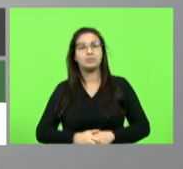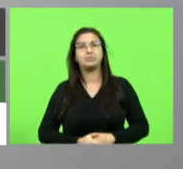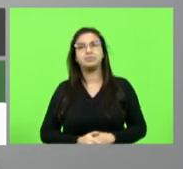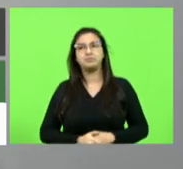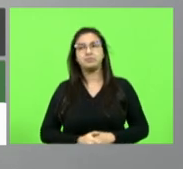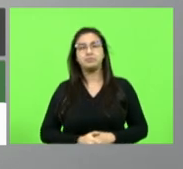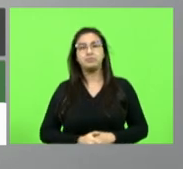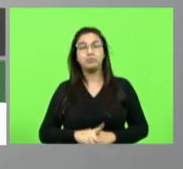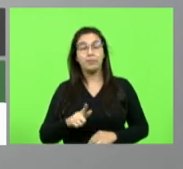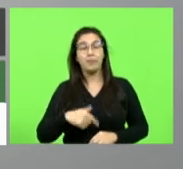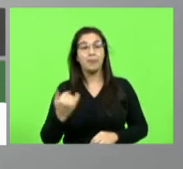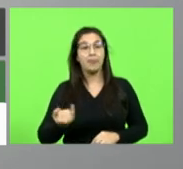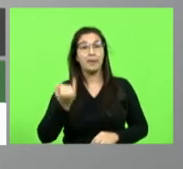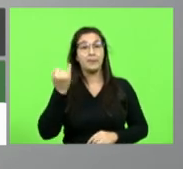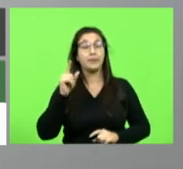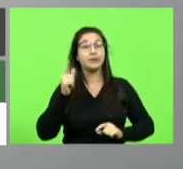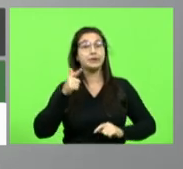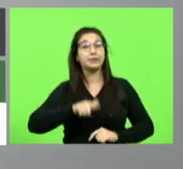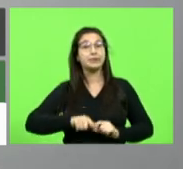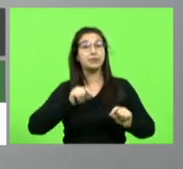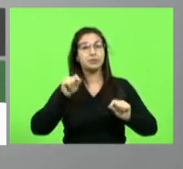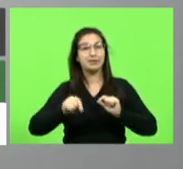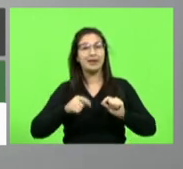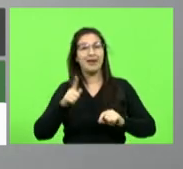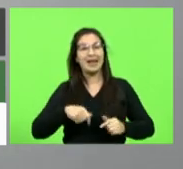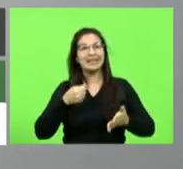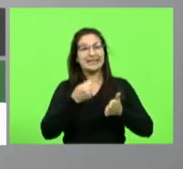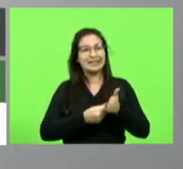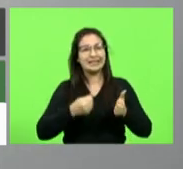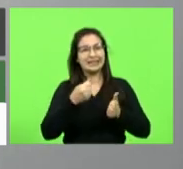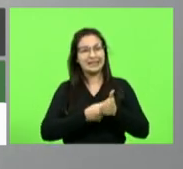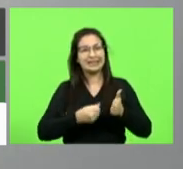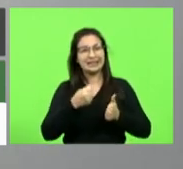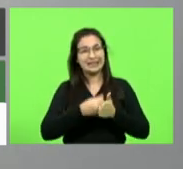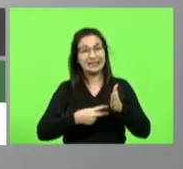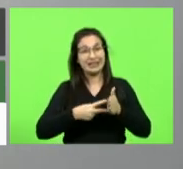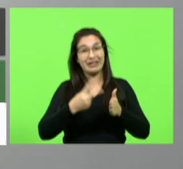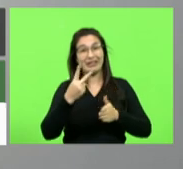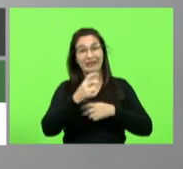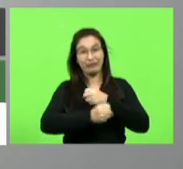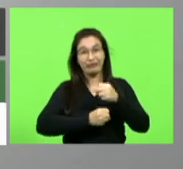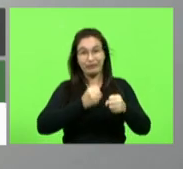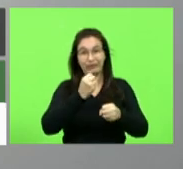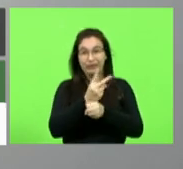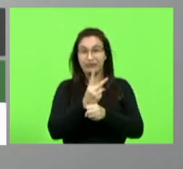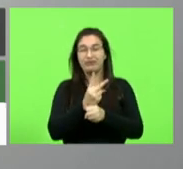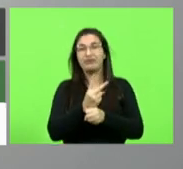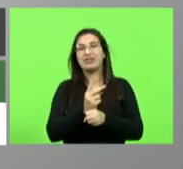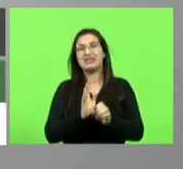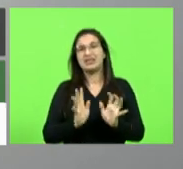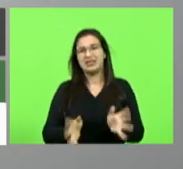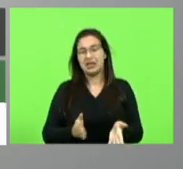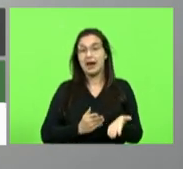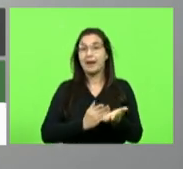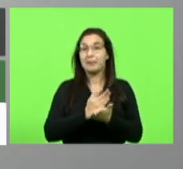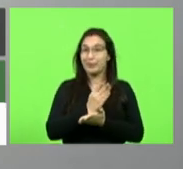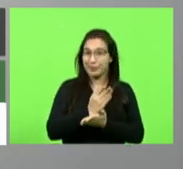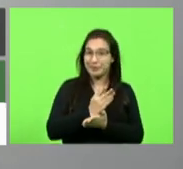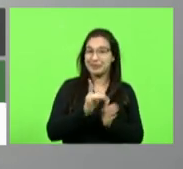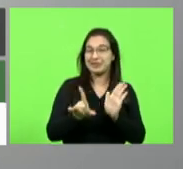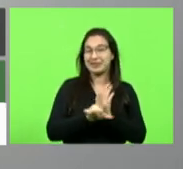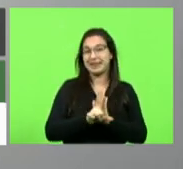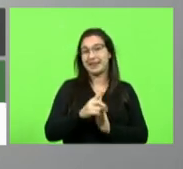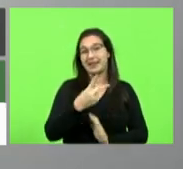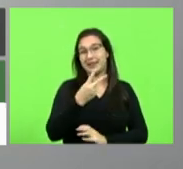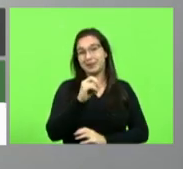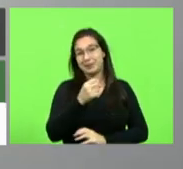importante afirmar que foi uma luta de duas décadas, a qual culminou, então, na aprovação da lei em 2019, e agora